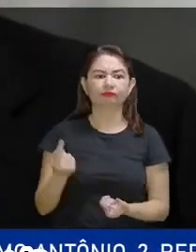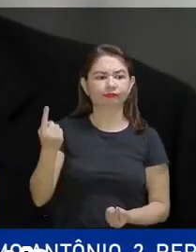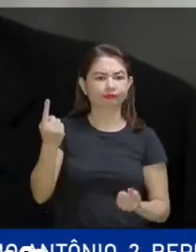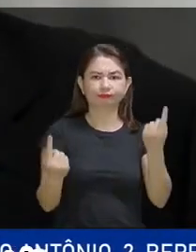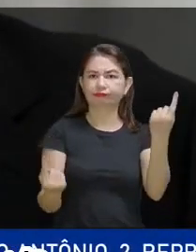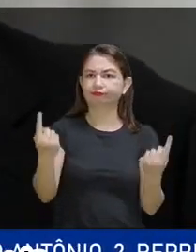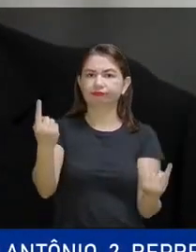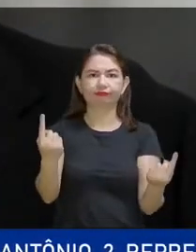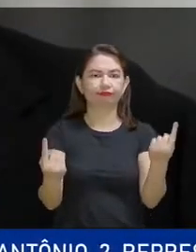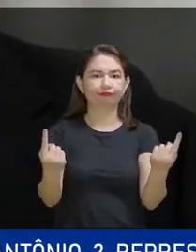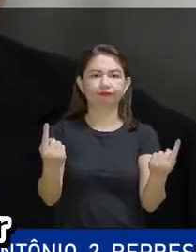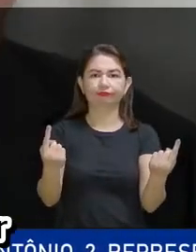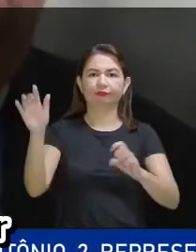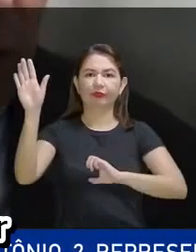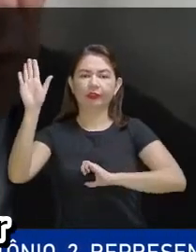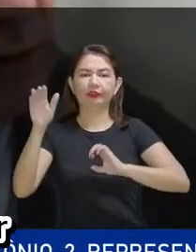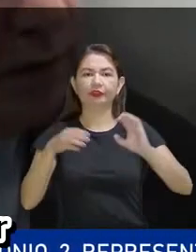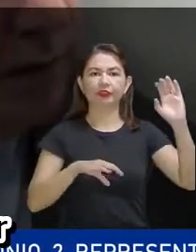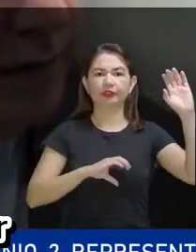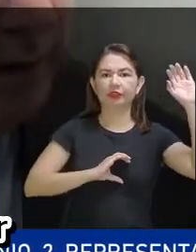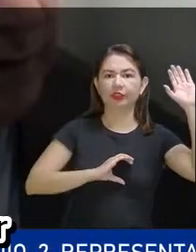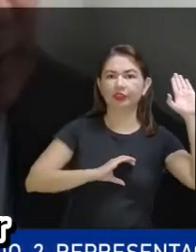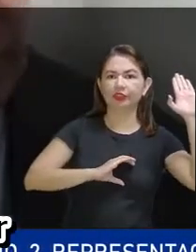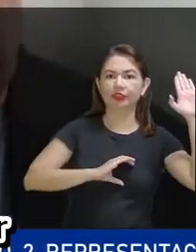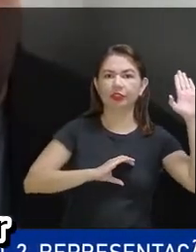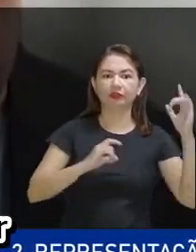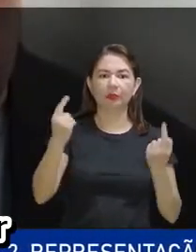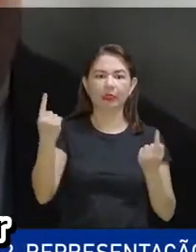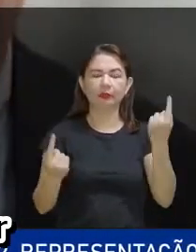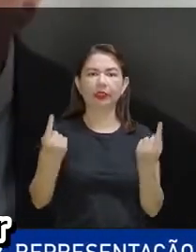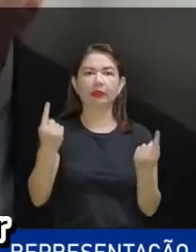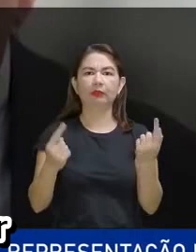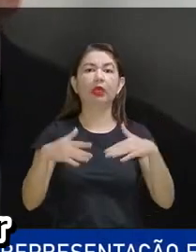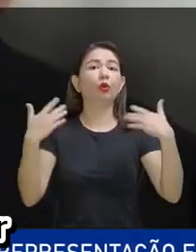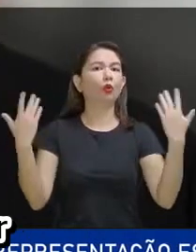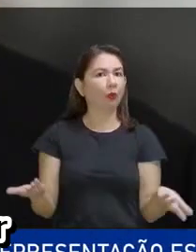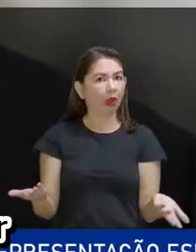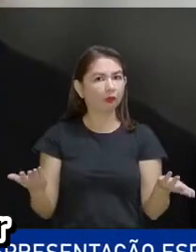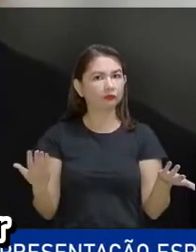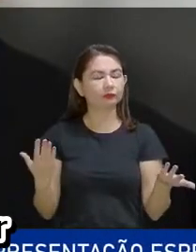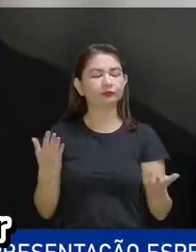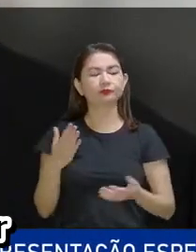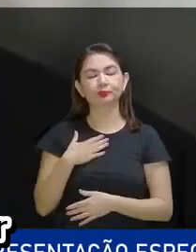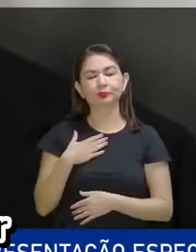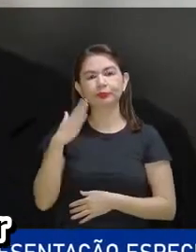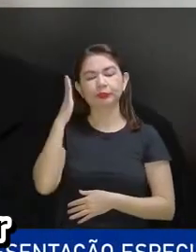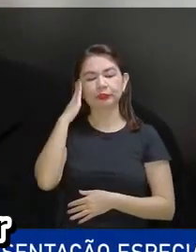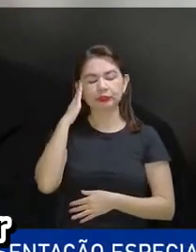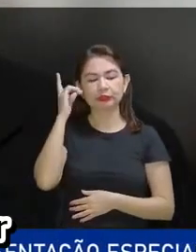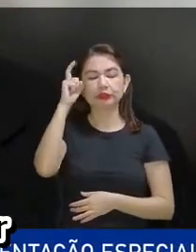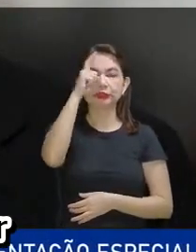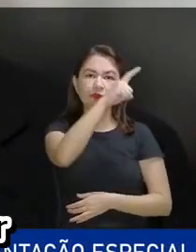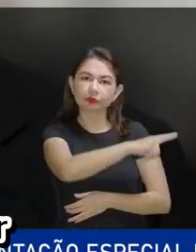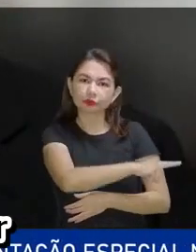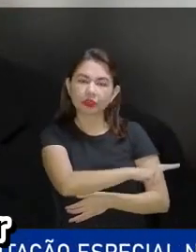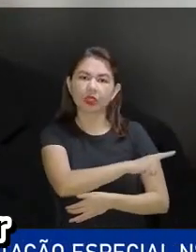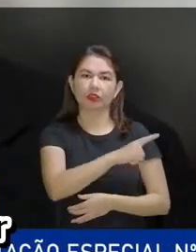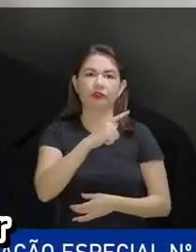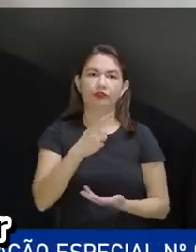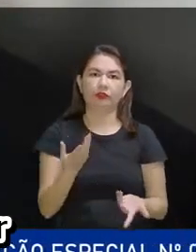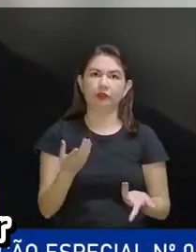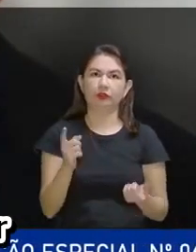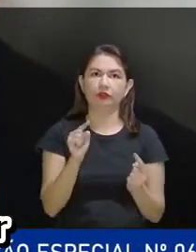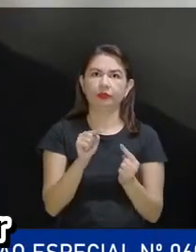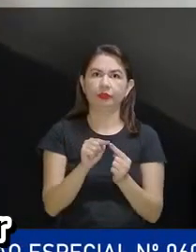ou de outro. Tá? Agora, o que eu tenho mais dificuldade, tá, para ser